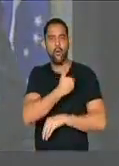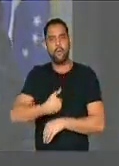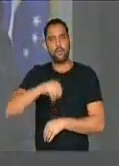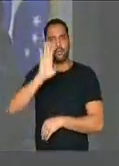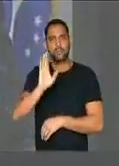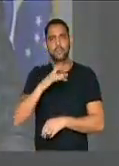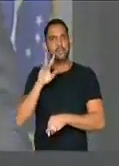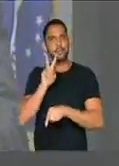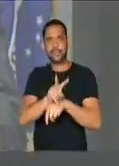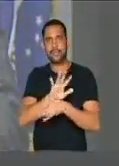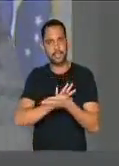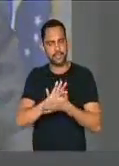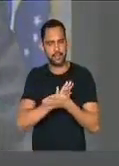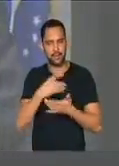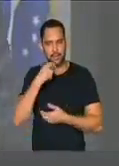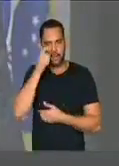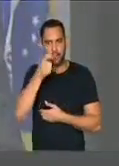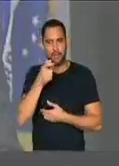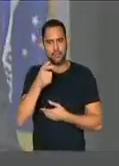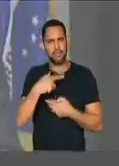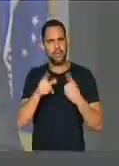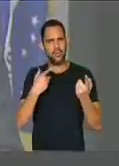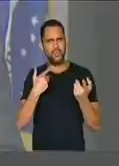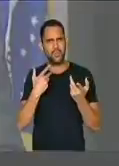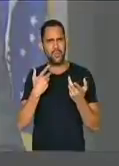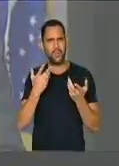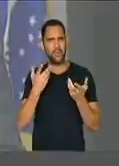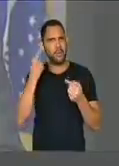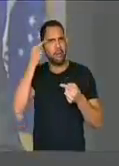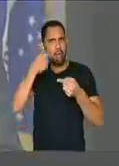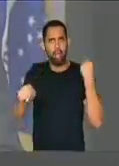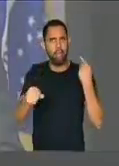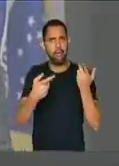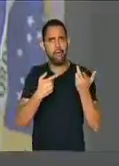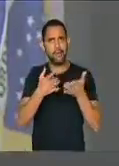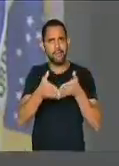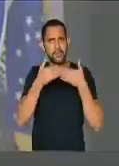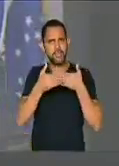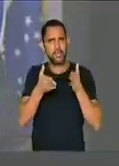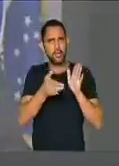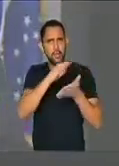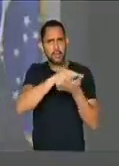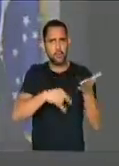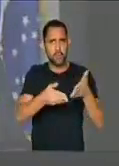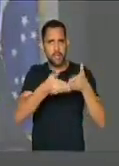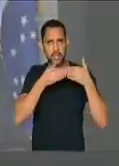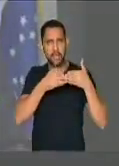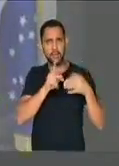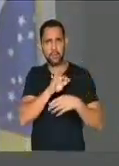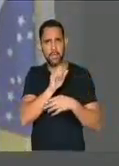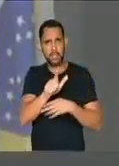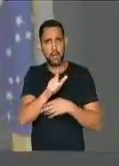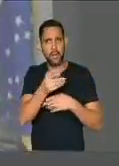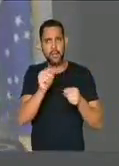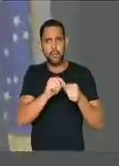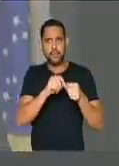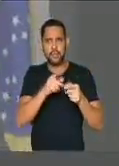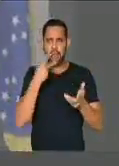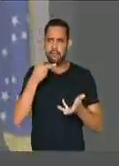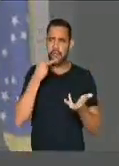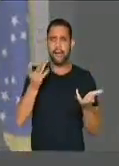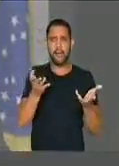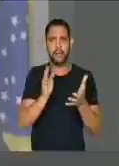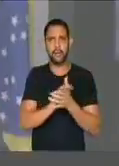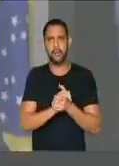brasileiro. Veja o tamanho da incoerência desse pedido e desse requerimento do PSOL. Eles fazem um